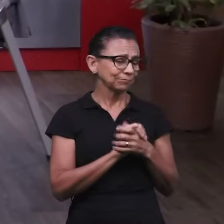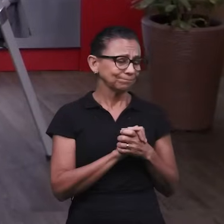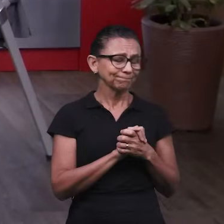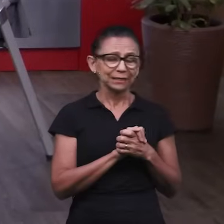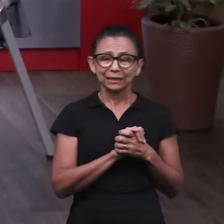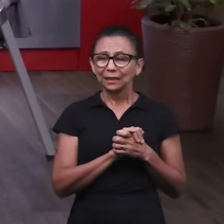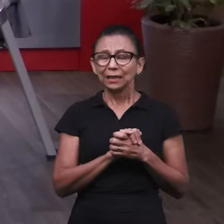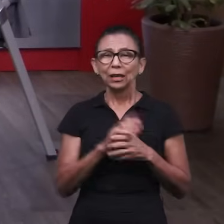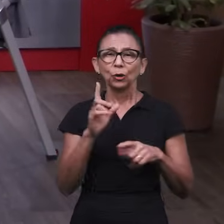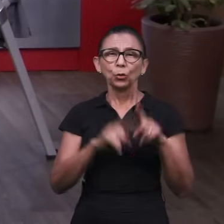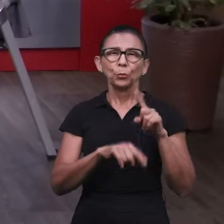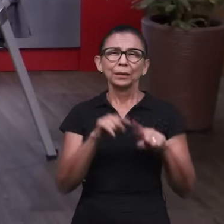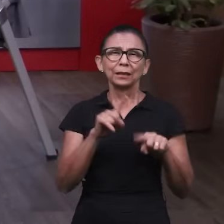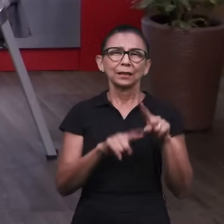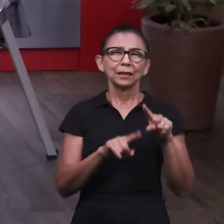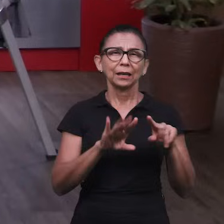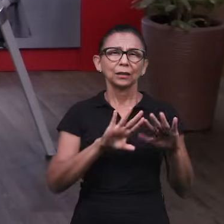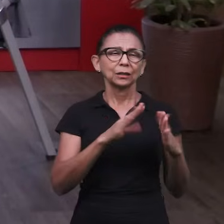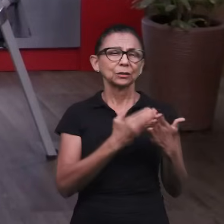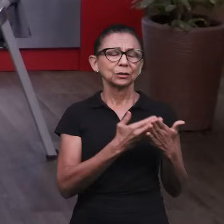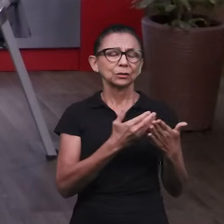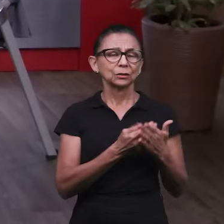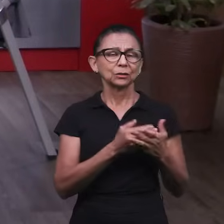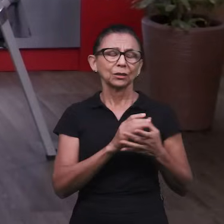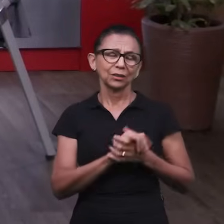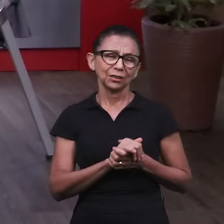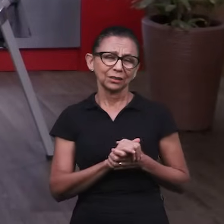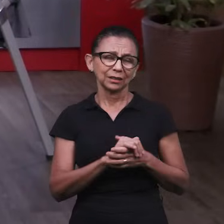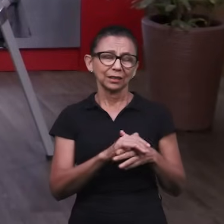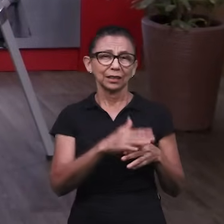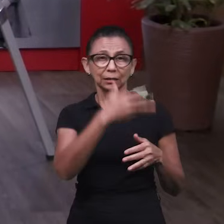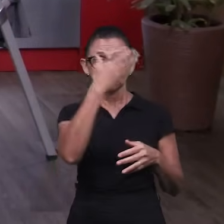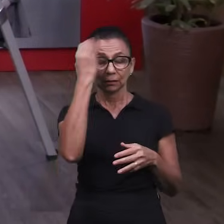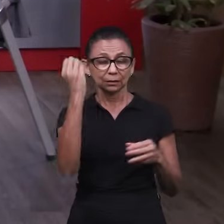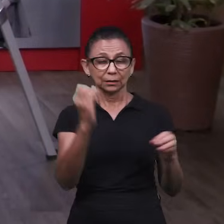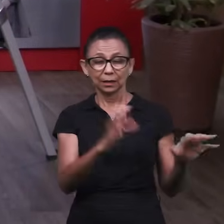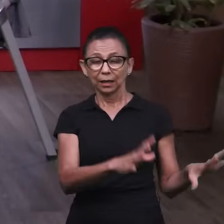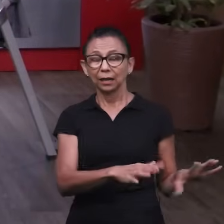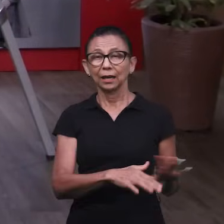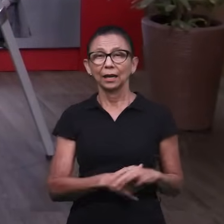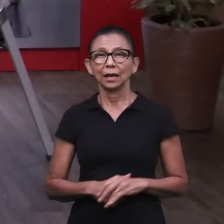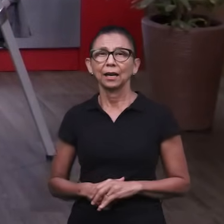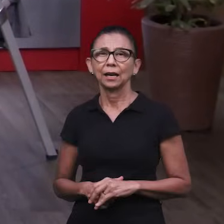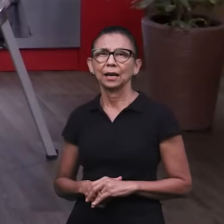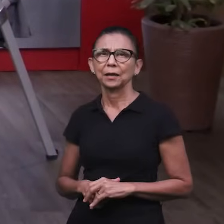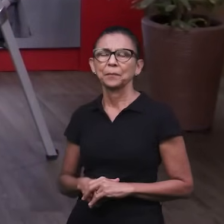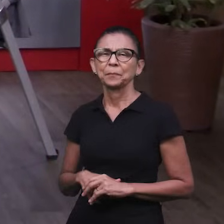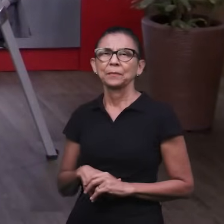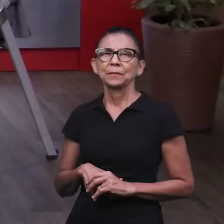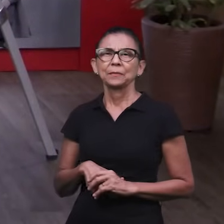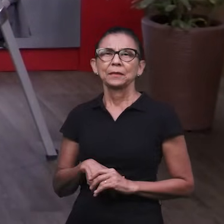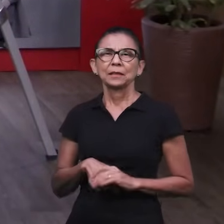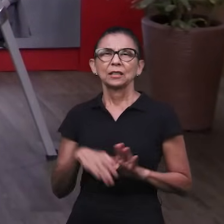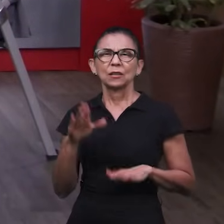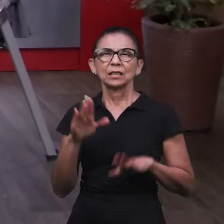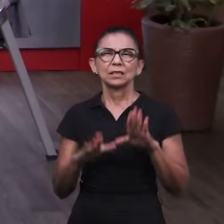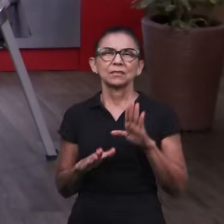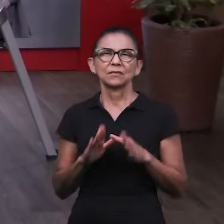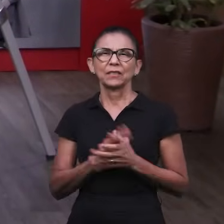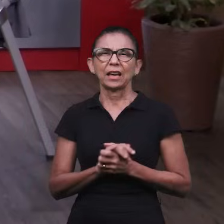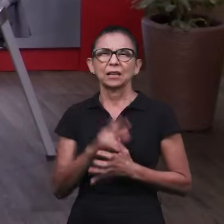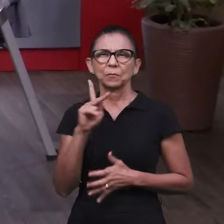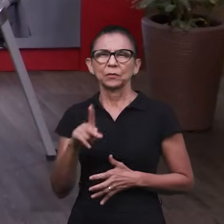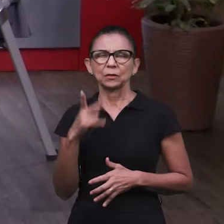Às vezes ela recebe o nome de levada, né? Porque ela não consegue muito obedecer rápido, é a